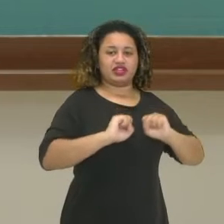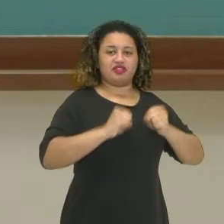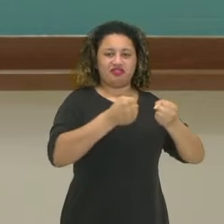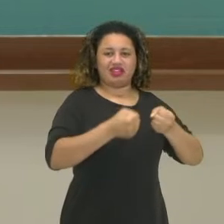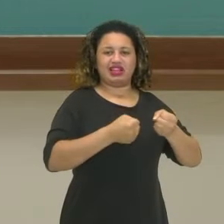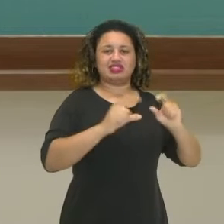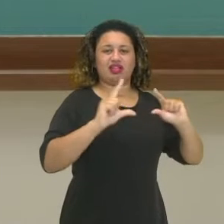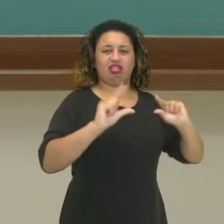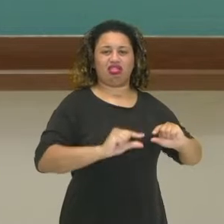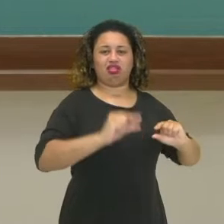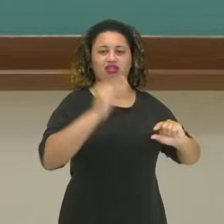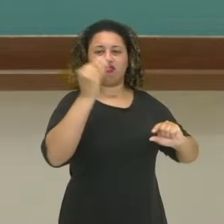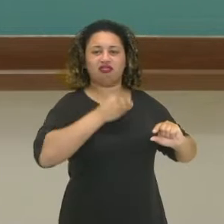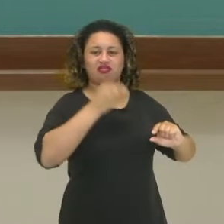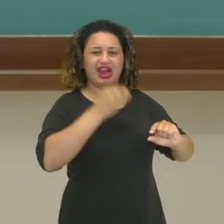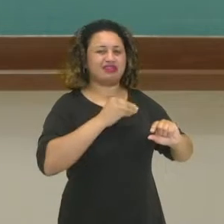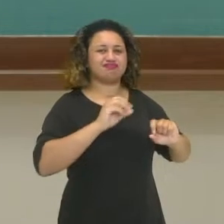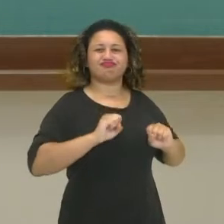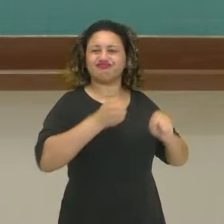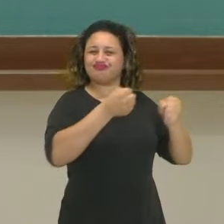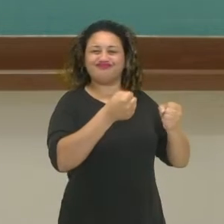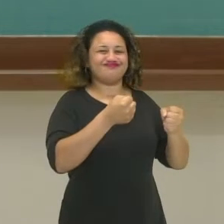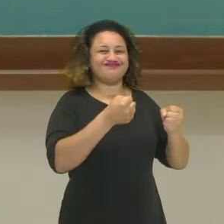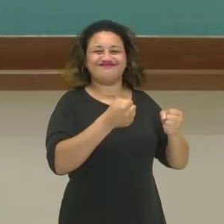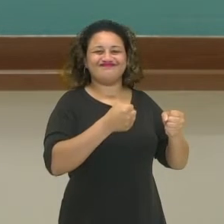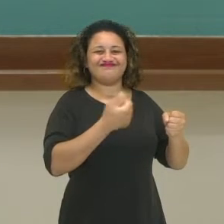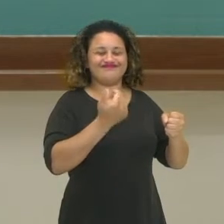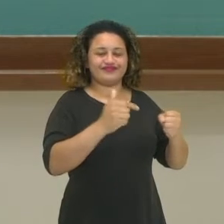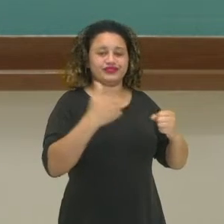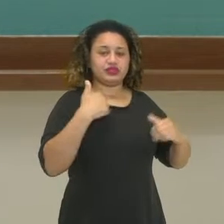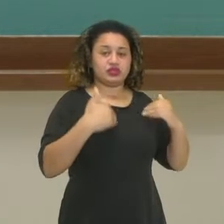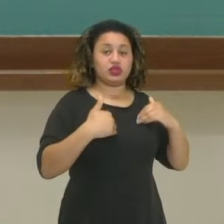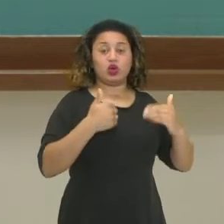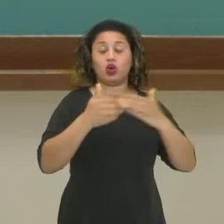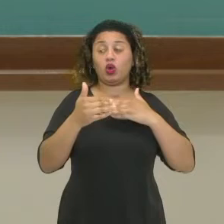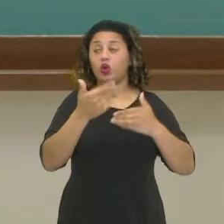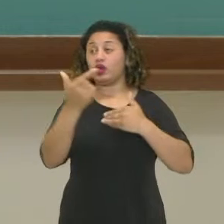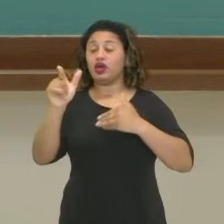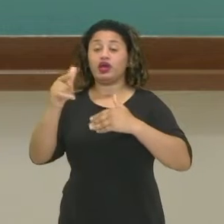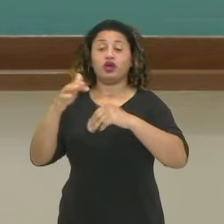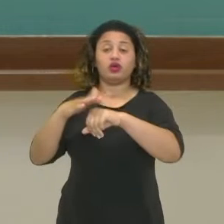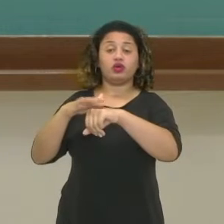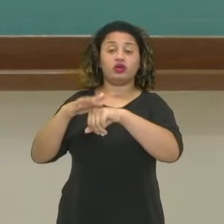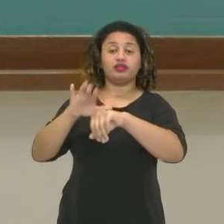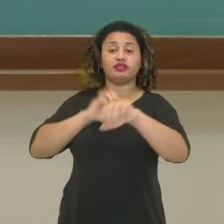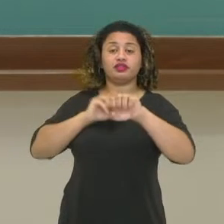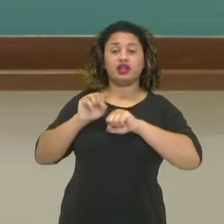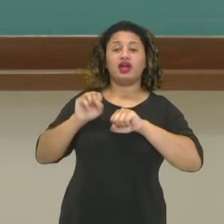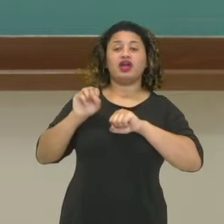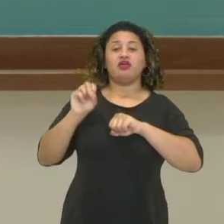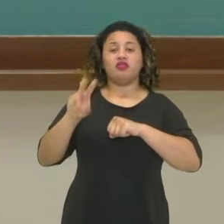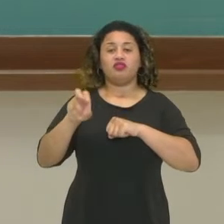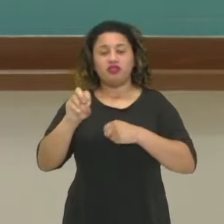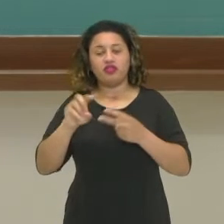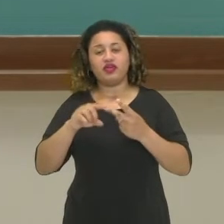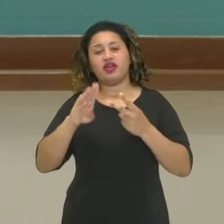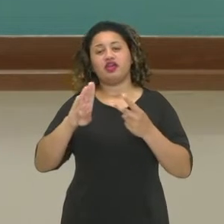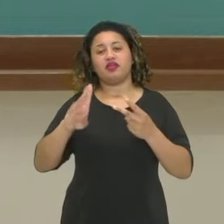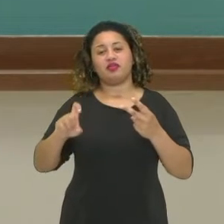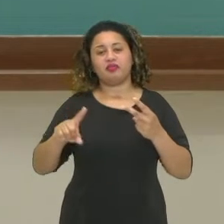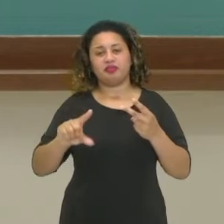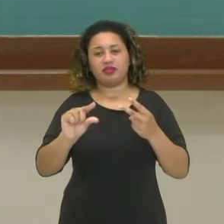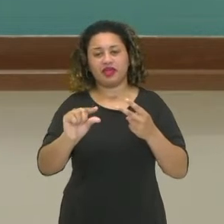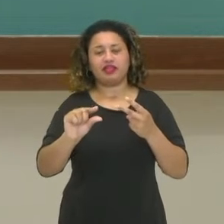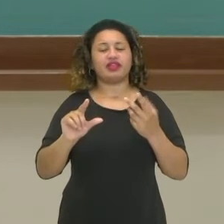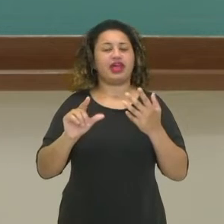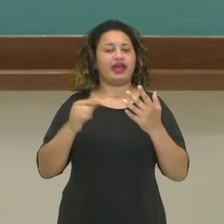você está sem defesa praticamente do corpo, qualquer doença que entrar, qualquer vírus, bactéria, fungo que entrar no teu corpo, ele